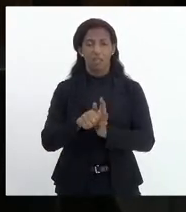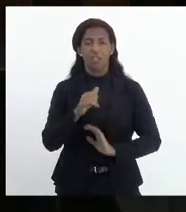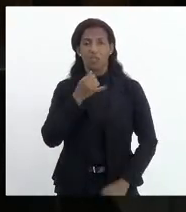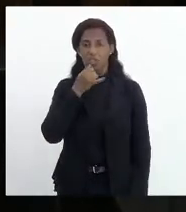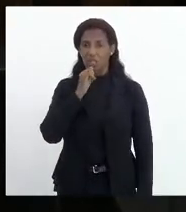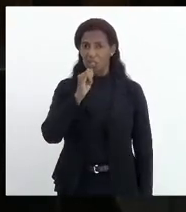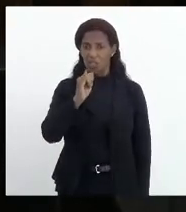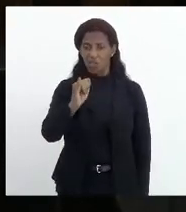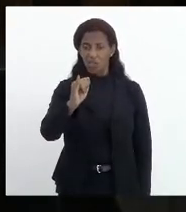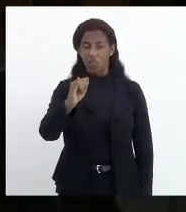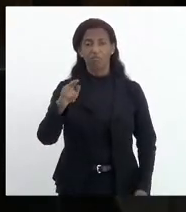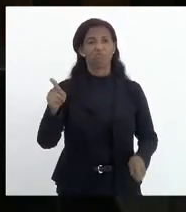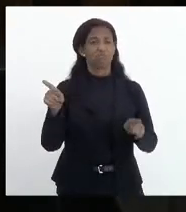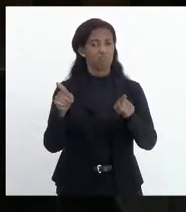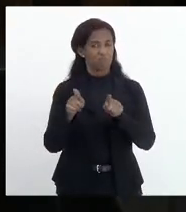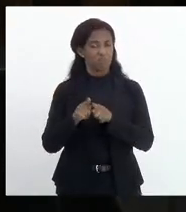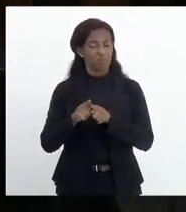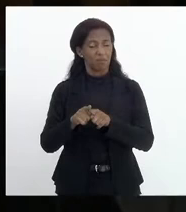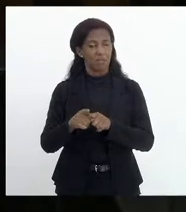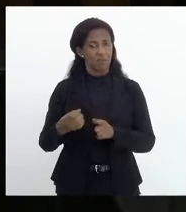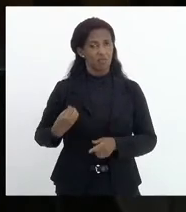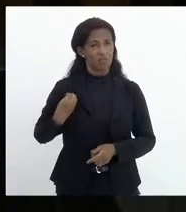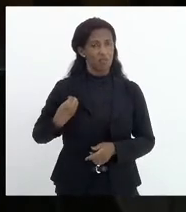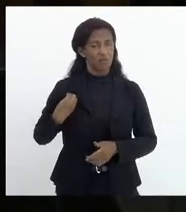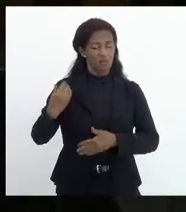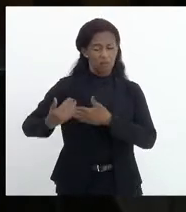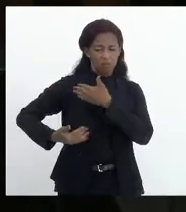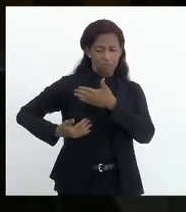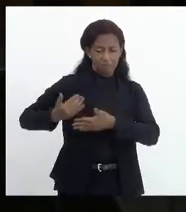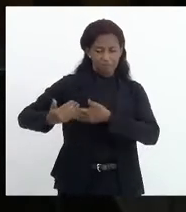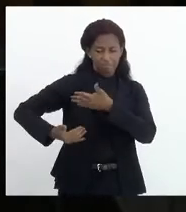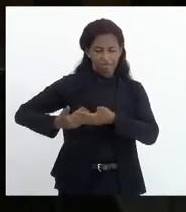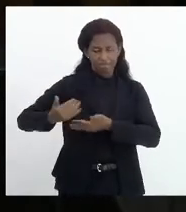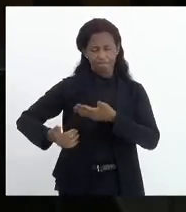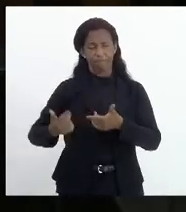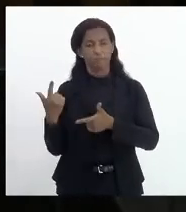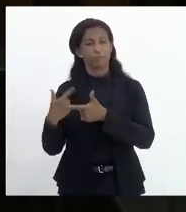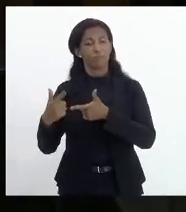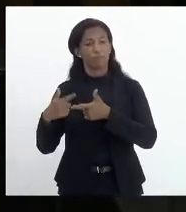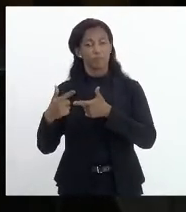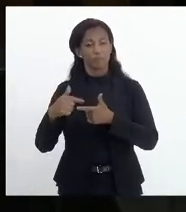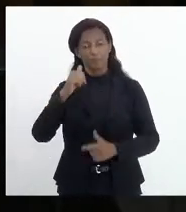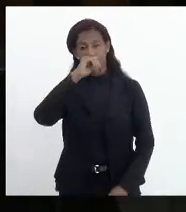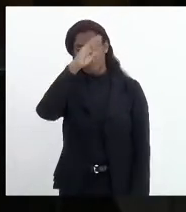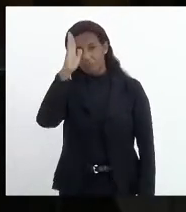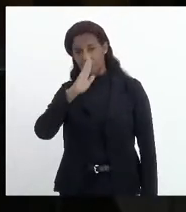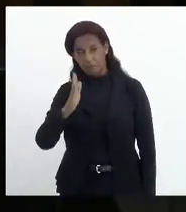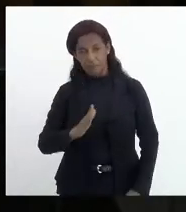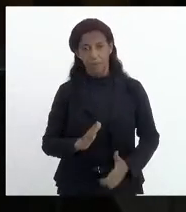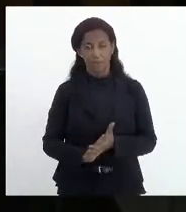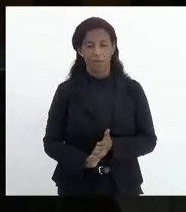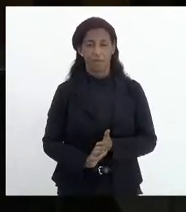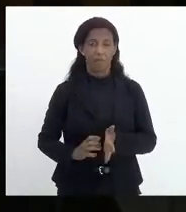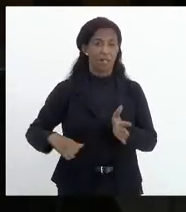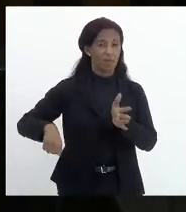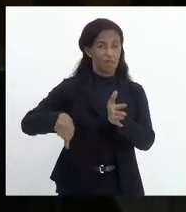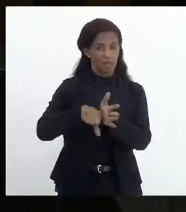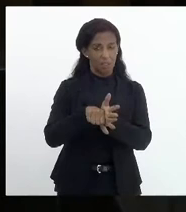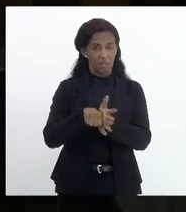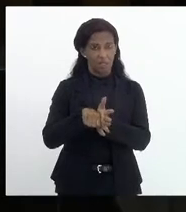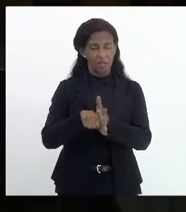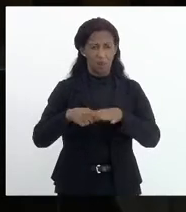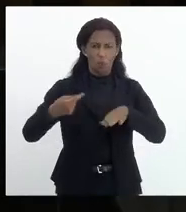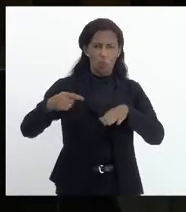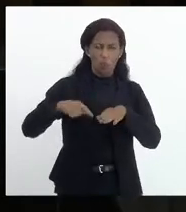energia que estamos vivendo o drama do Brasil Oi tá na crise